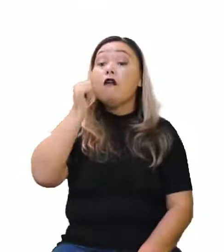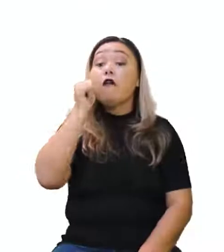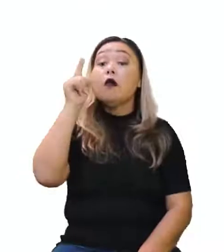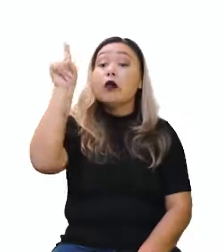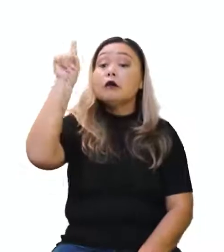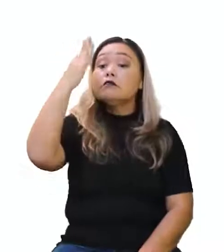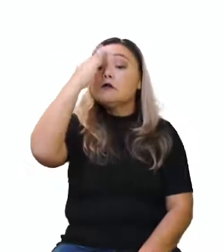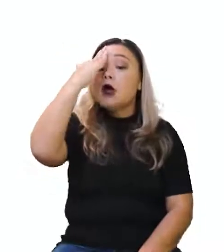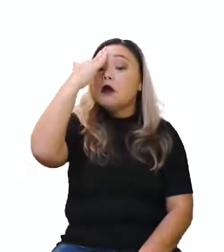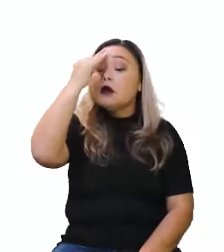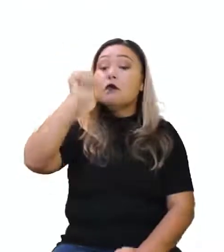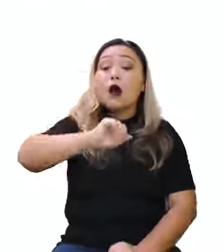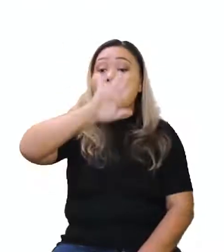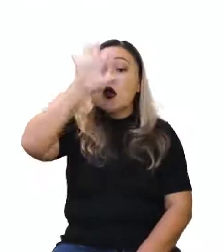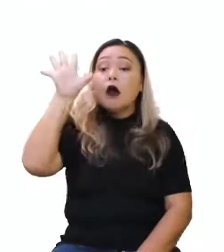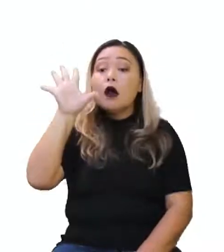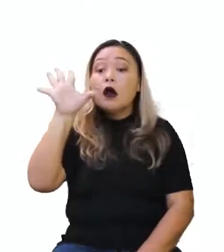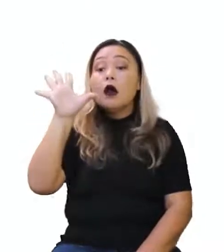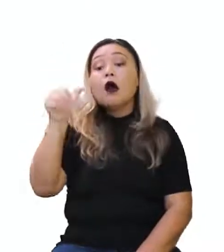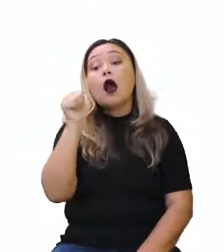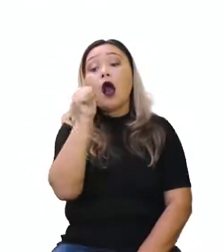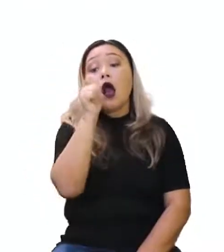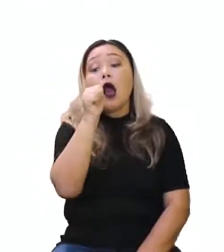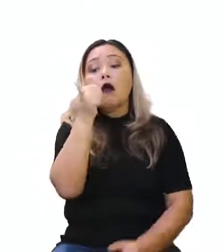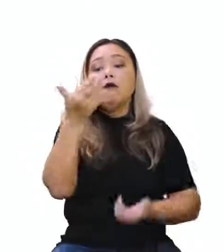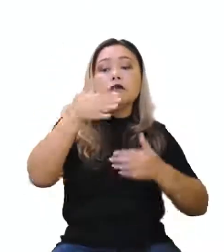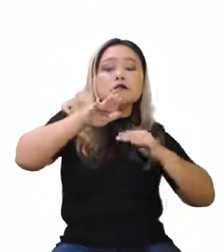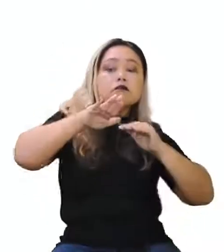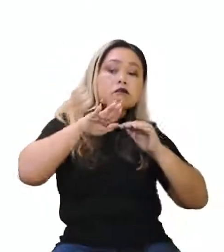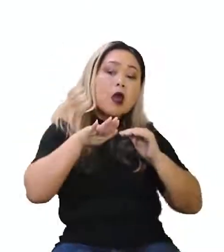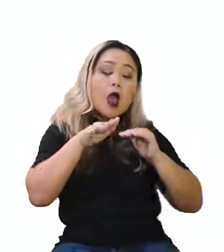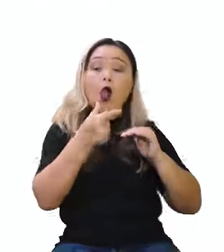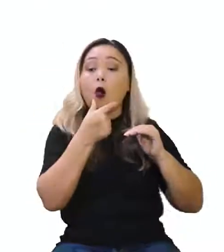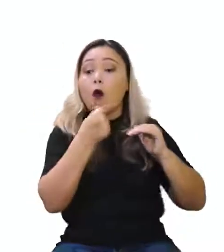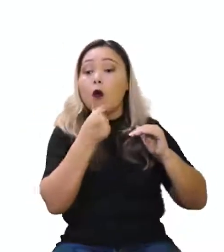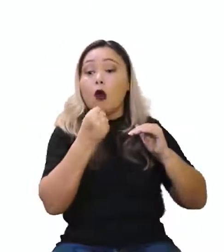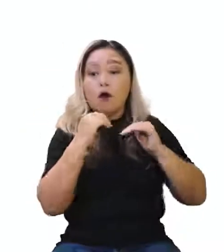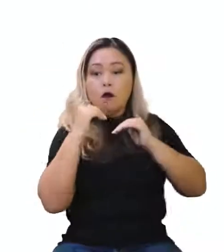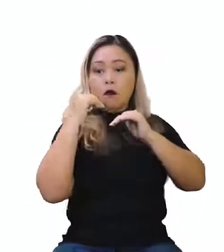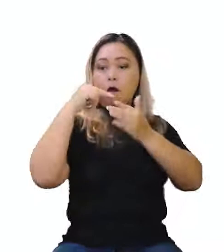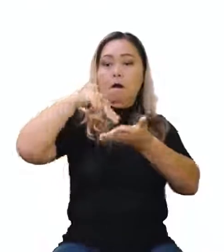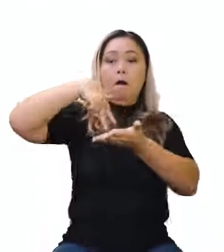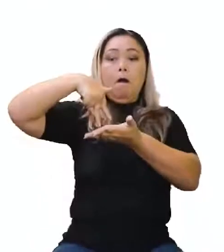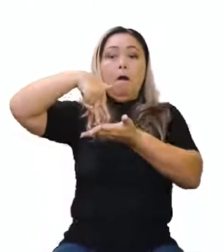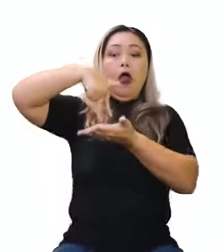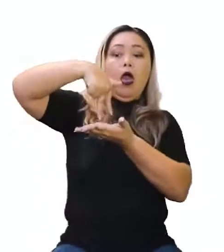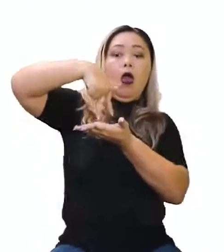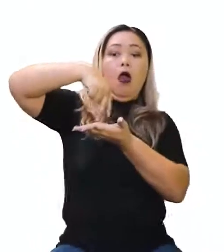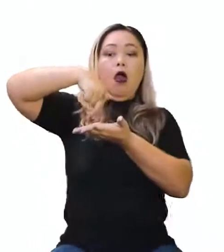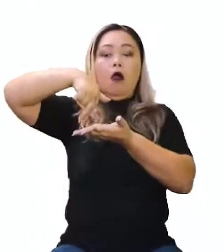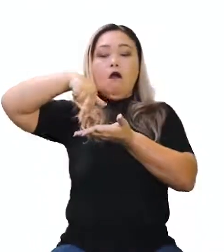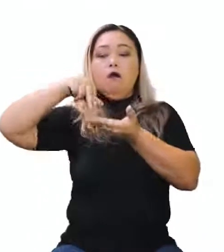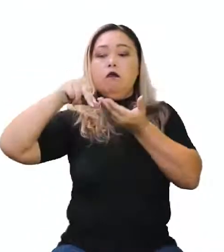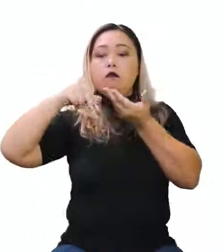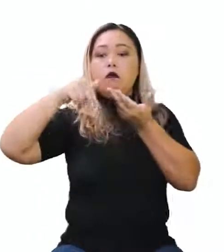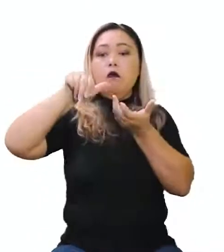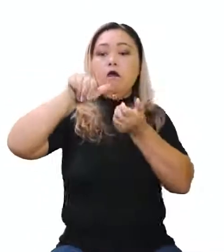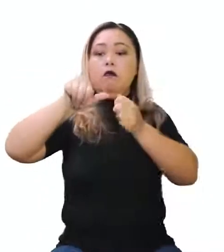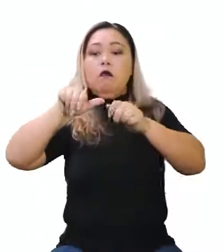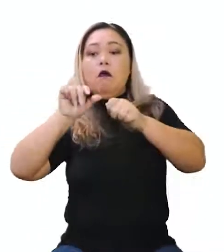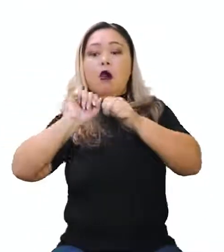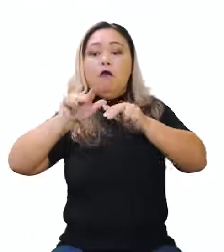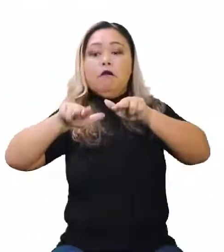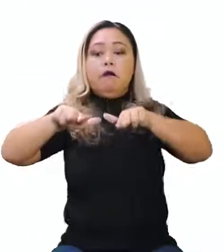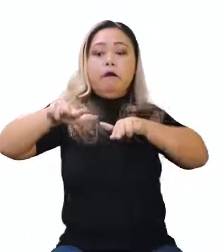quem é a fêmea, tá? A fêmea é essa que está deitada aí, o macho está em pé. Aí você pode ver que a ponta da cauda